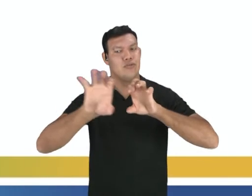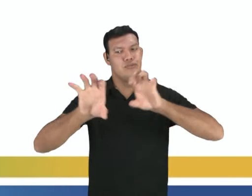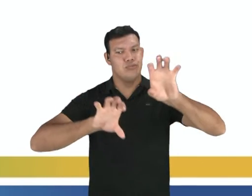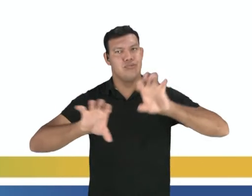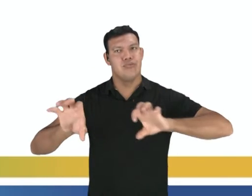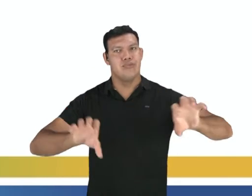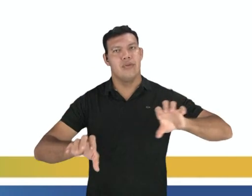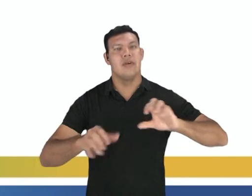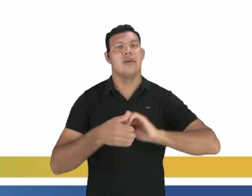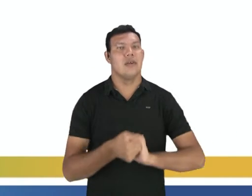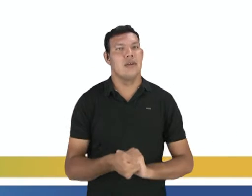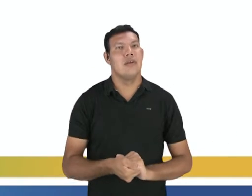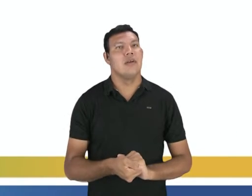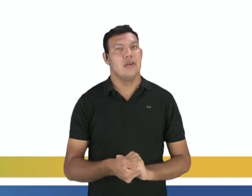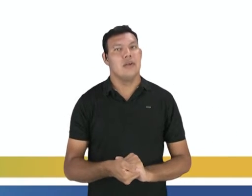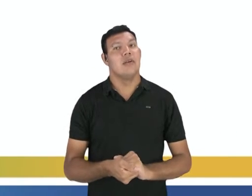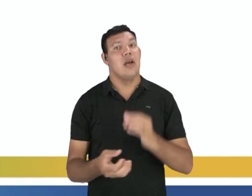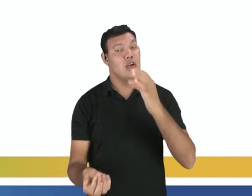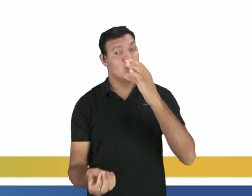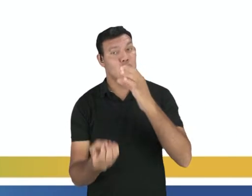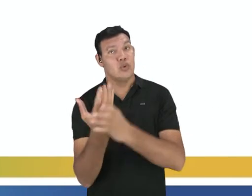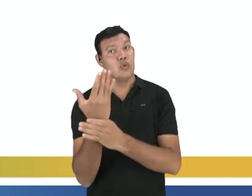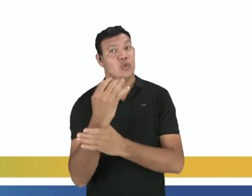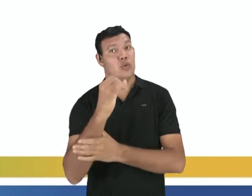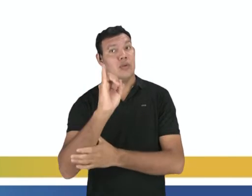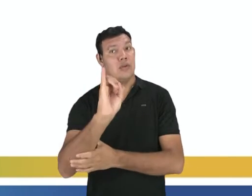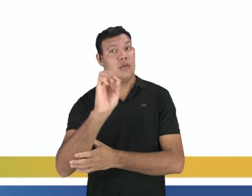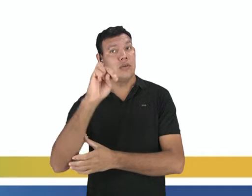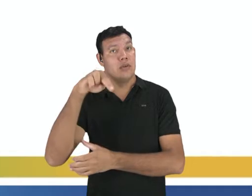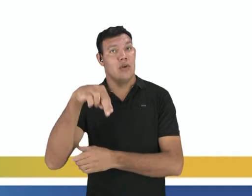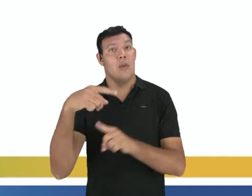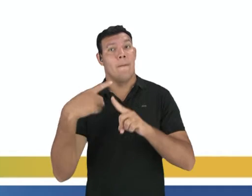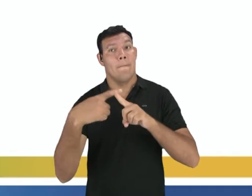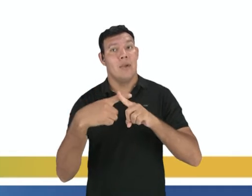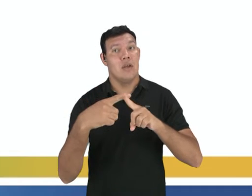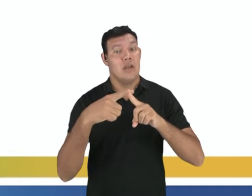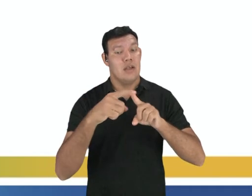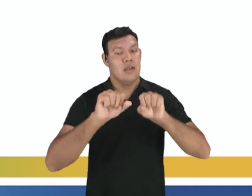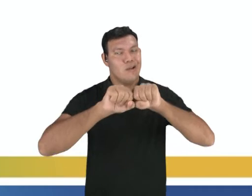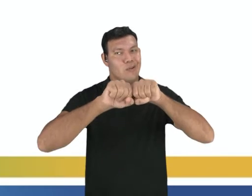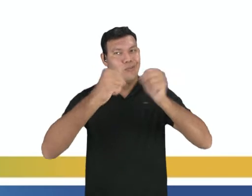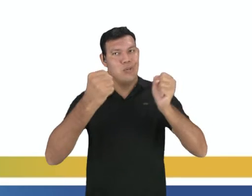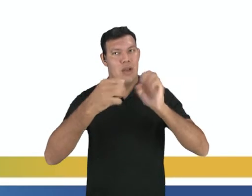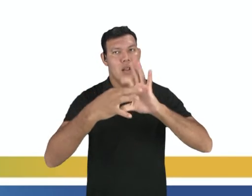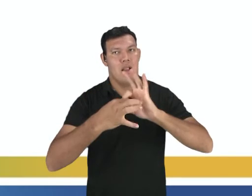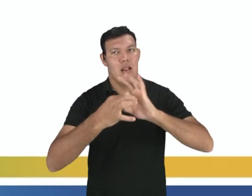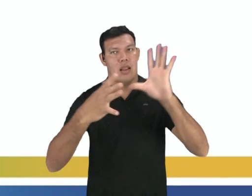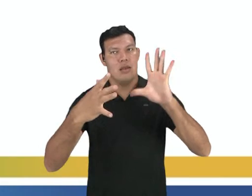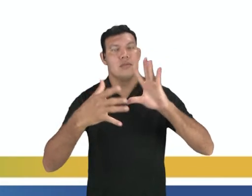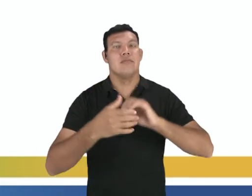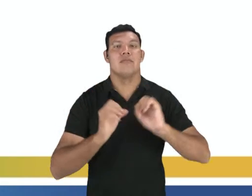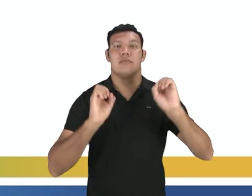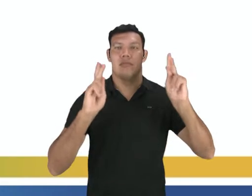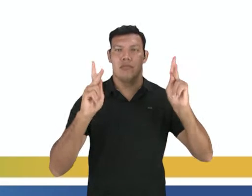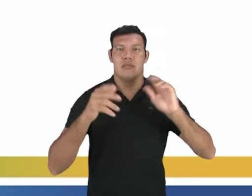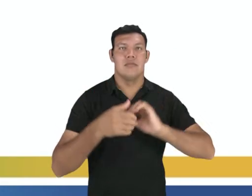separados, aqui a gente tem a formação. Por quê? Tem a quebra dessa ligação covalente,